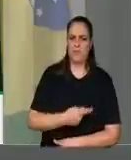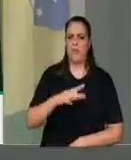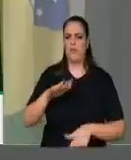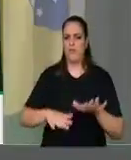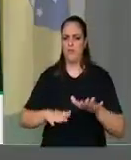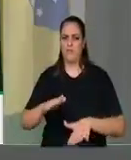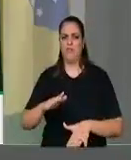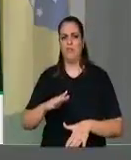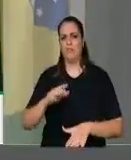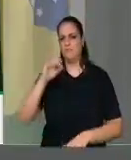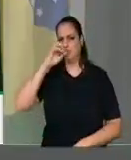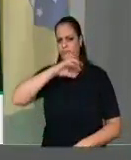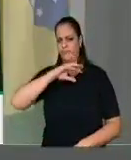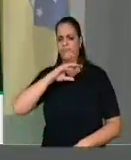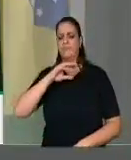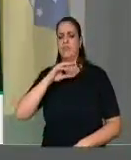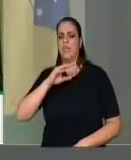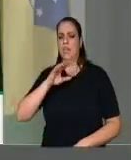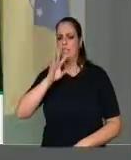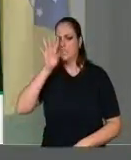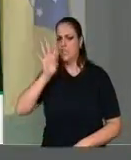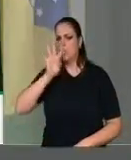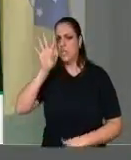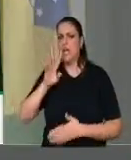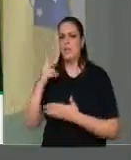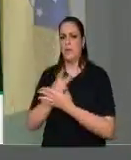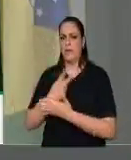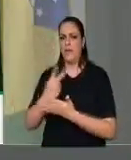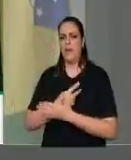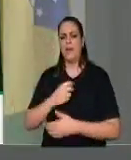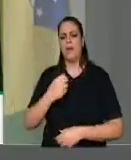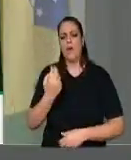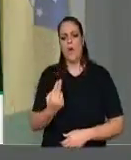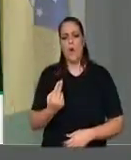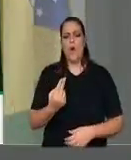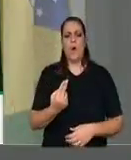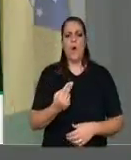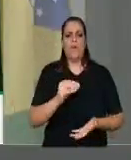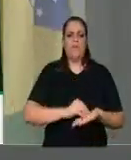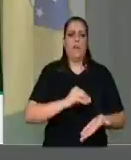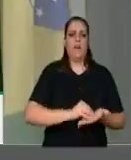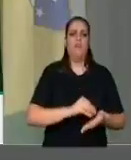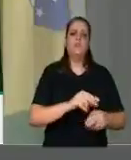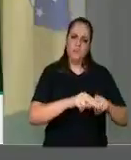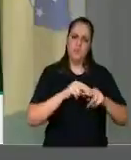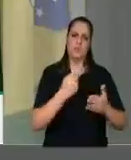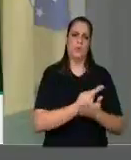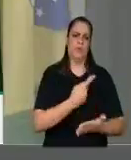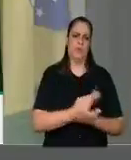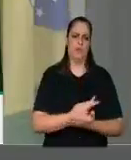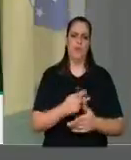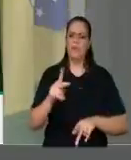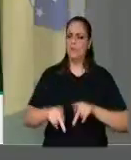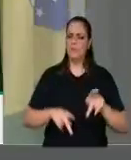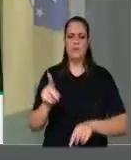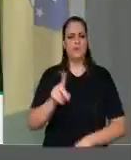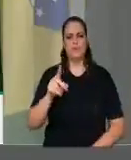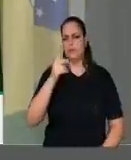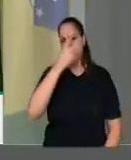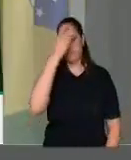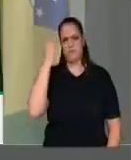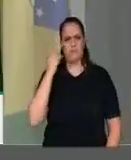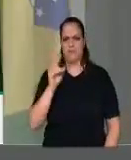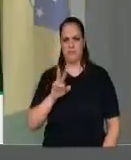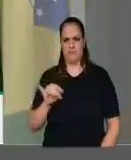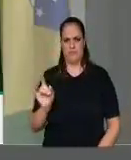excesso de ação corporativista ou pela omissão o nosso povo não vai perdoar os políticos que voltam à costas para esse mesmo povo